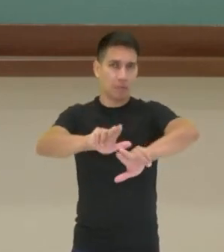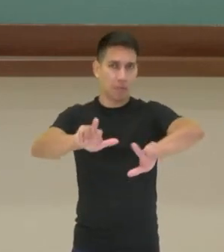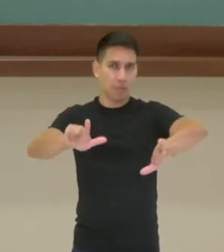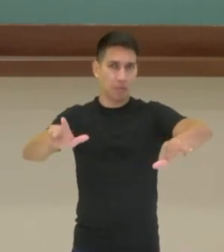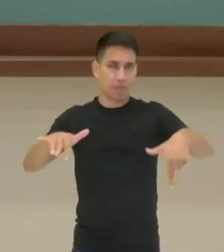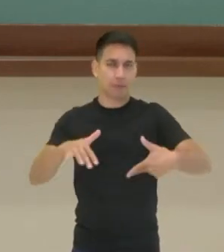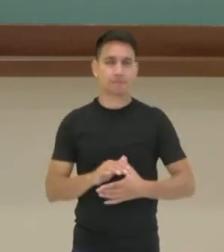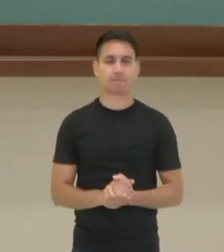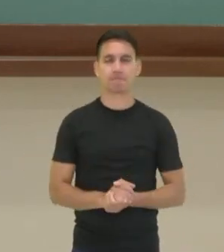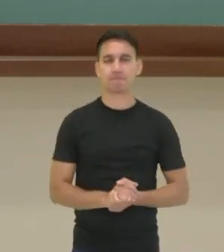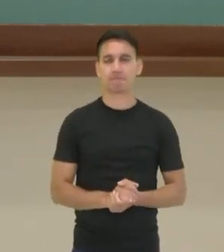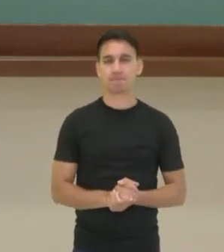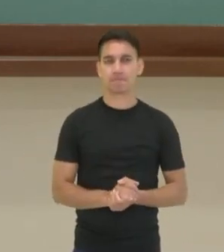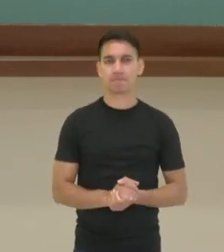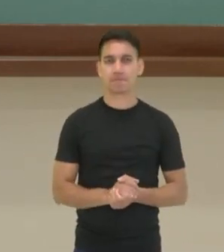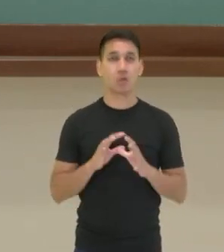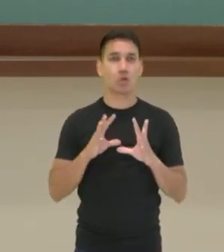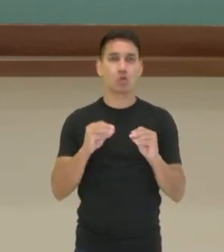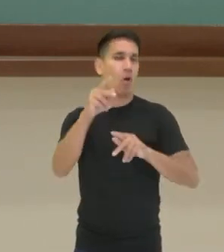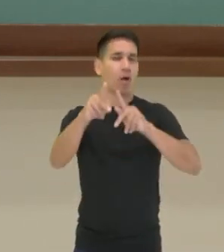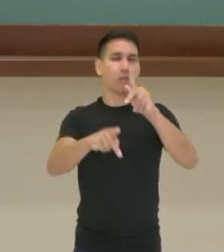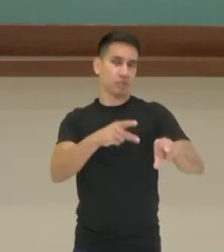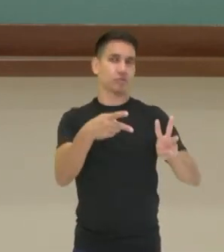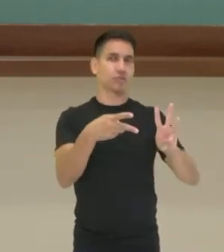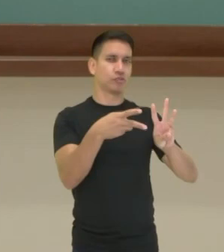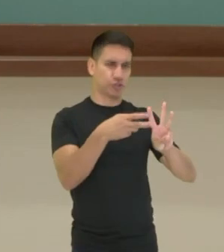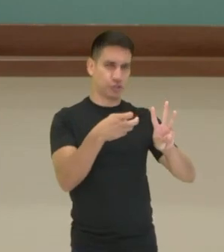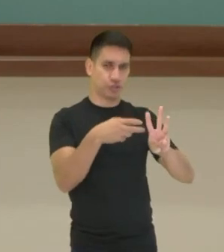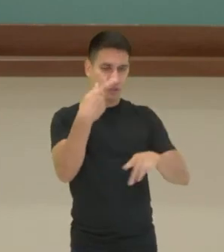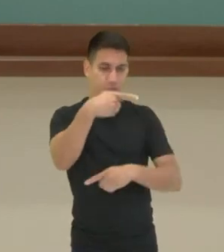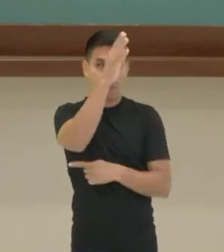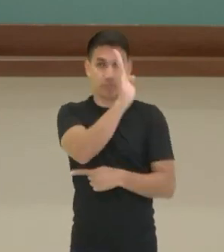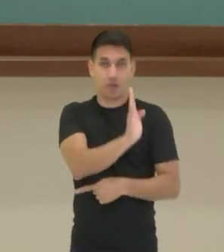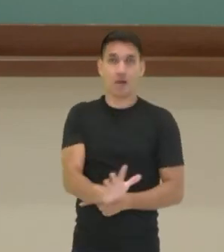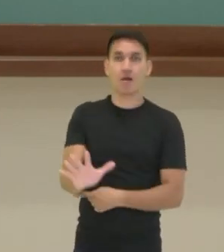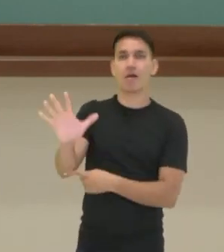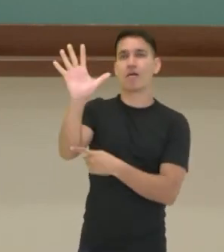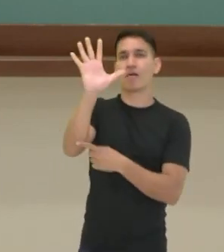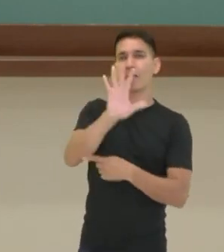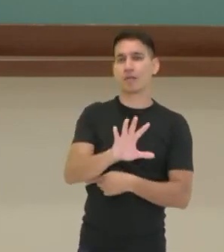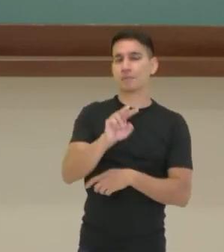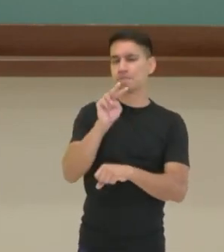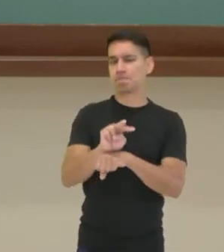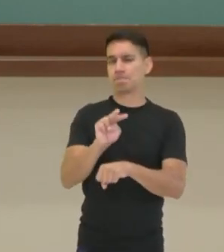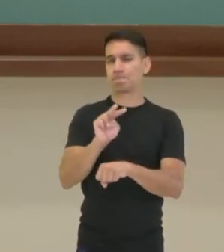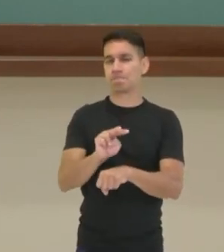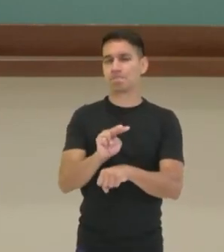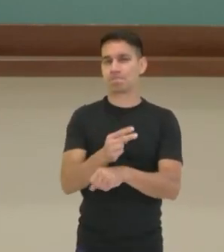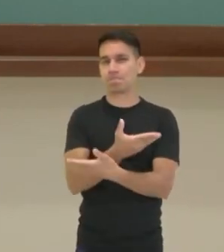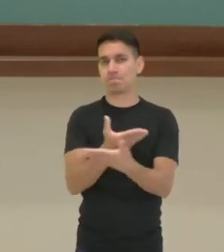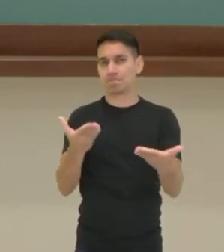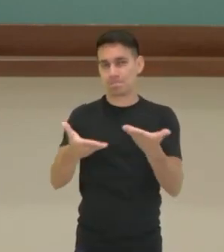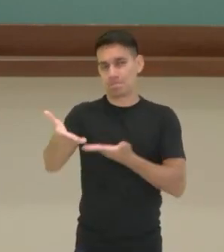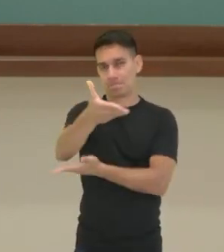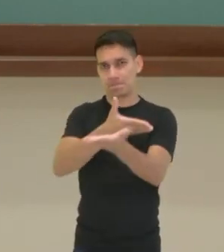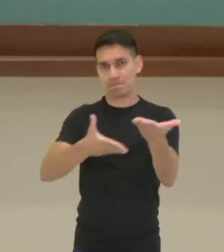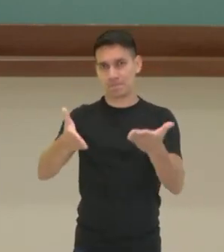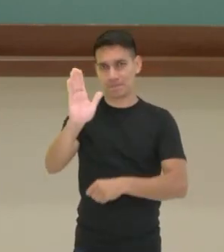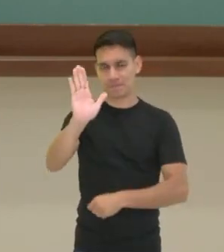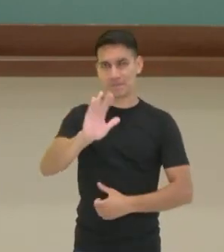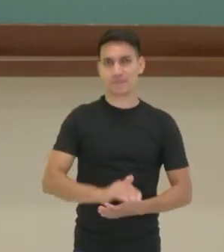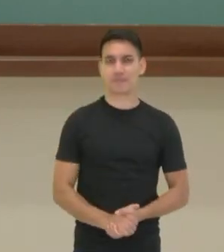nhemiguaxu para todos os povos indígenas do Brasil. Se cuidem, cuidem um dos outros